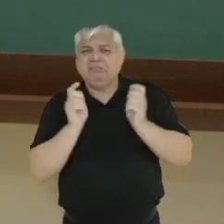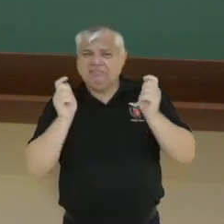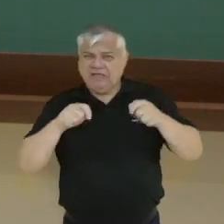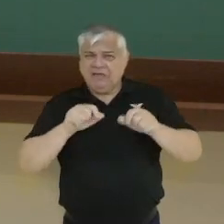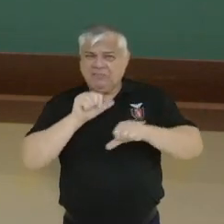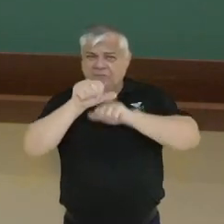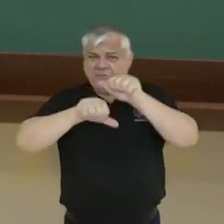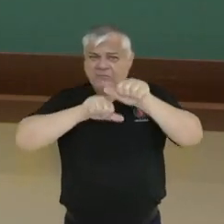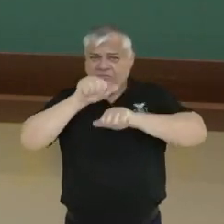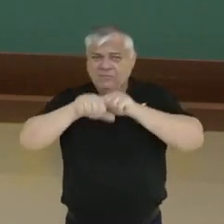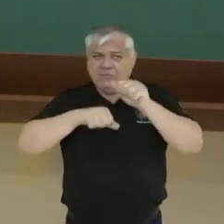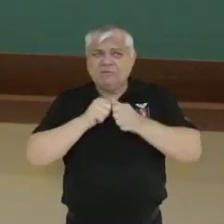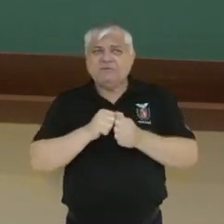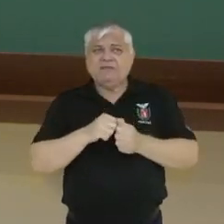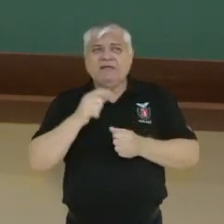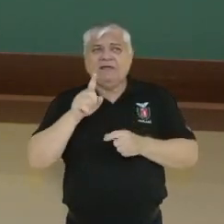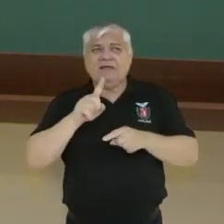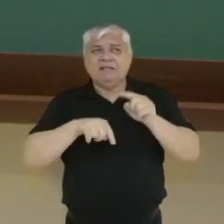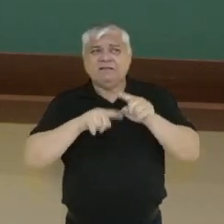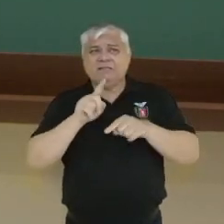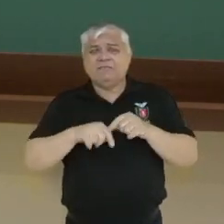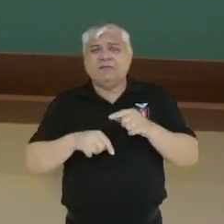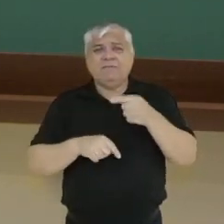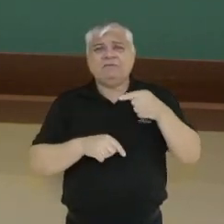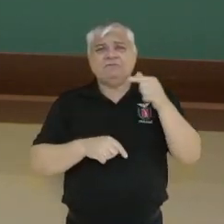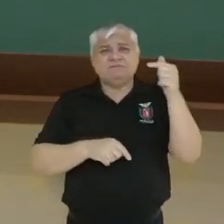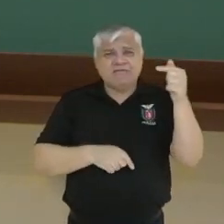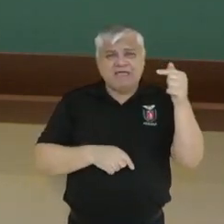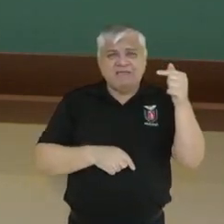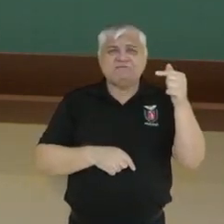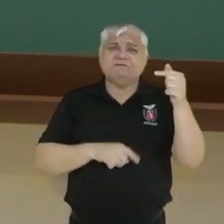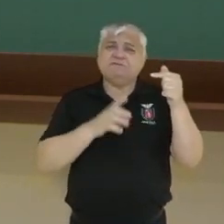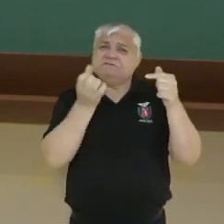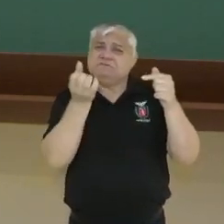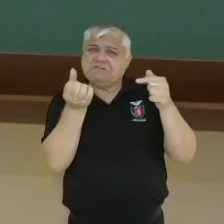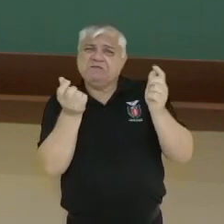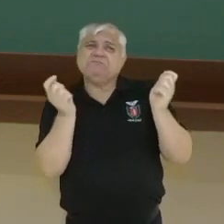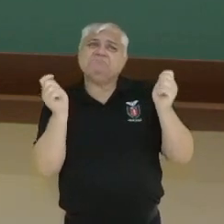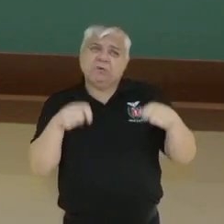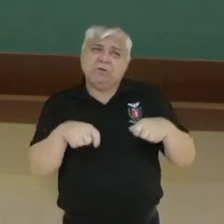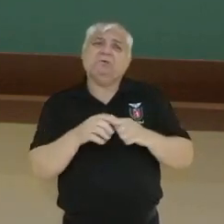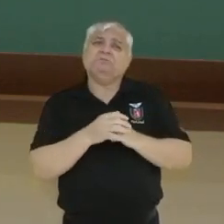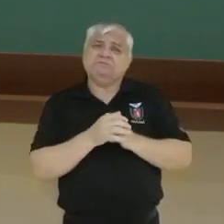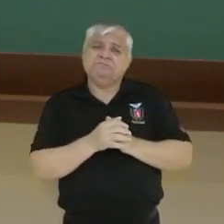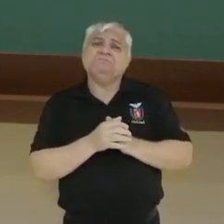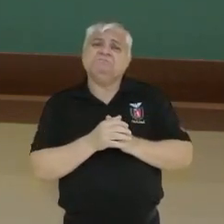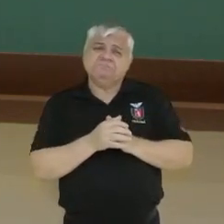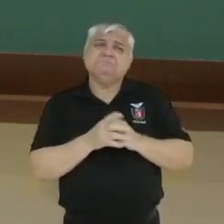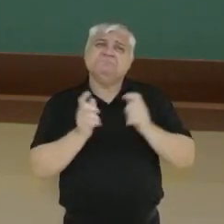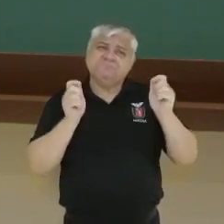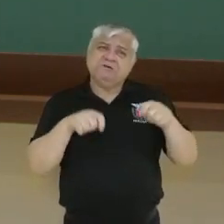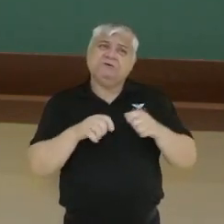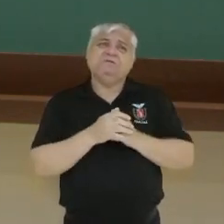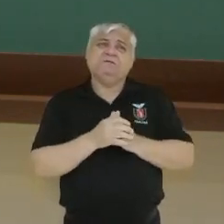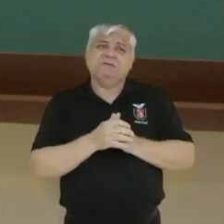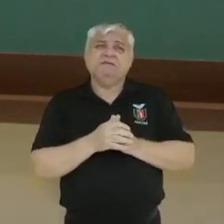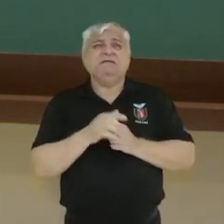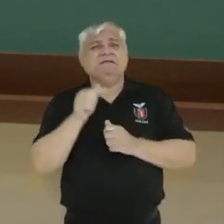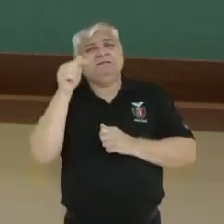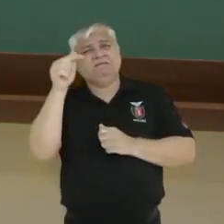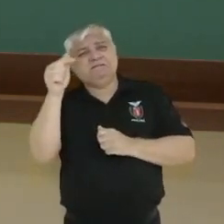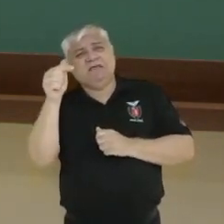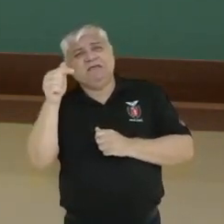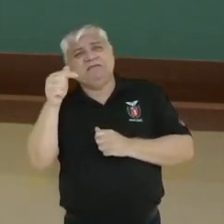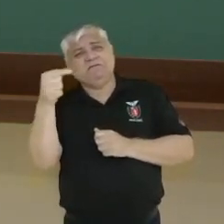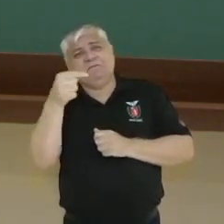o produto das raízes dá menos 7 e a soma dá 6. Pode, se você conseguir, né? Porque ó, o produto 7 vezes